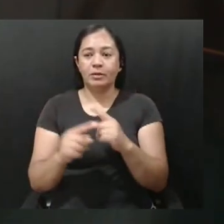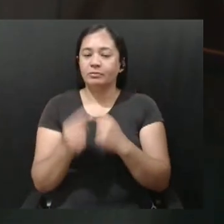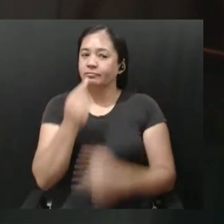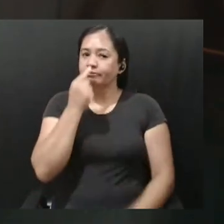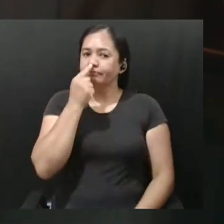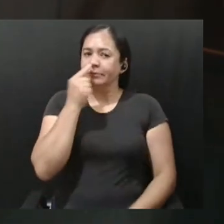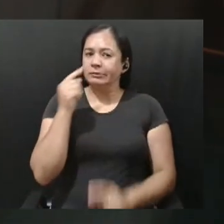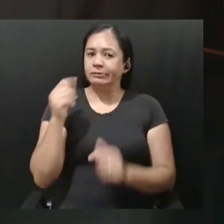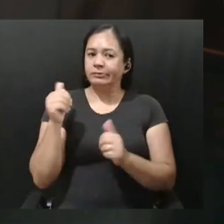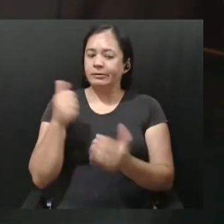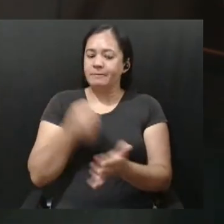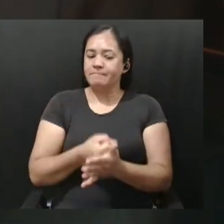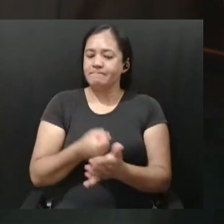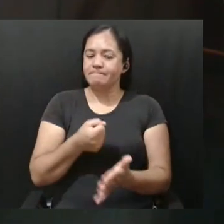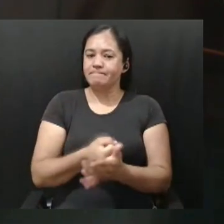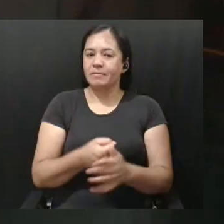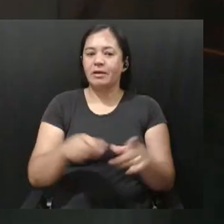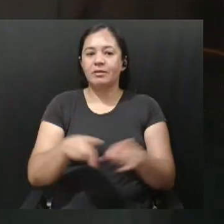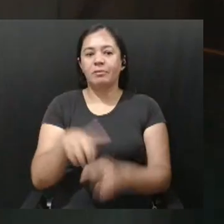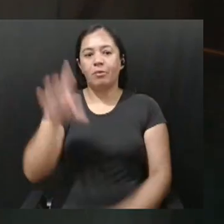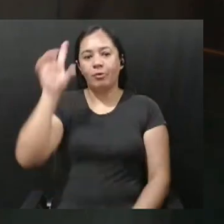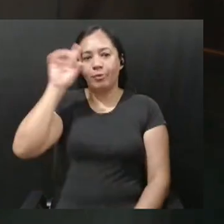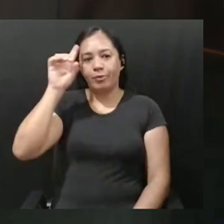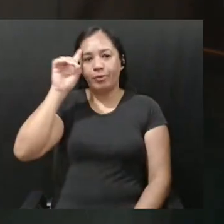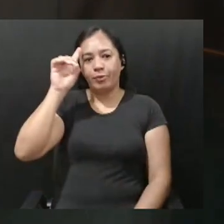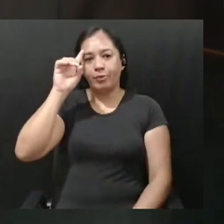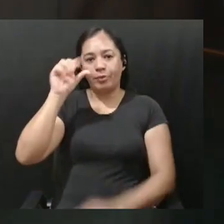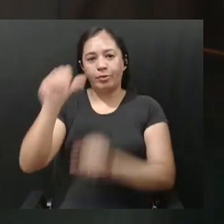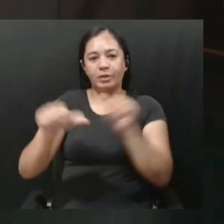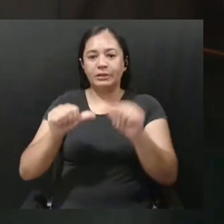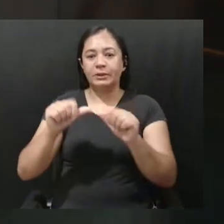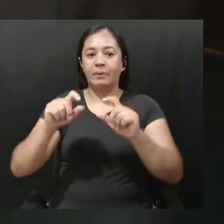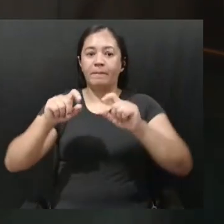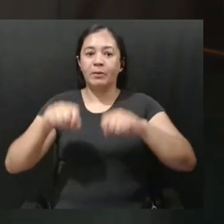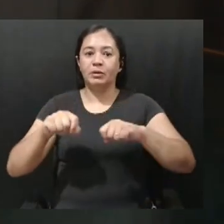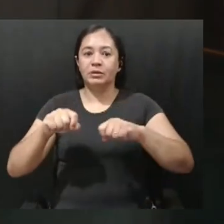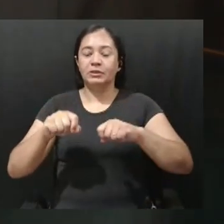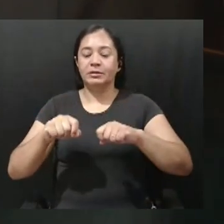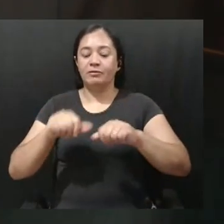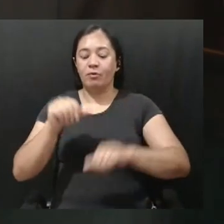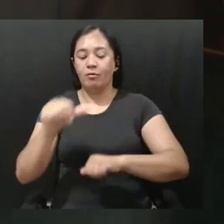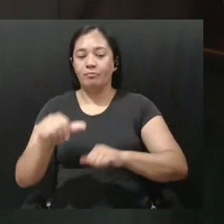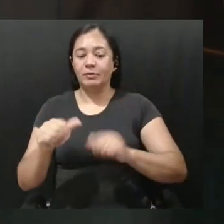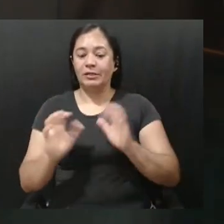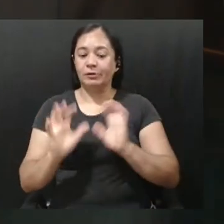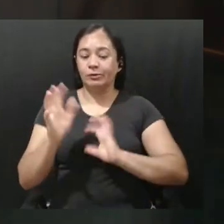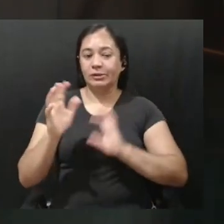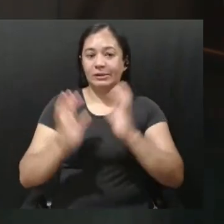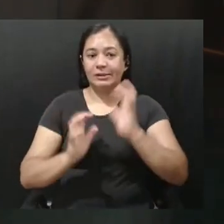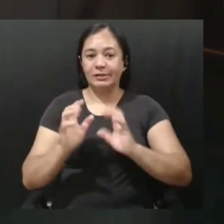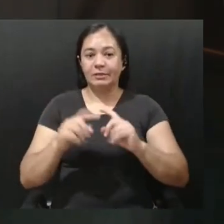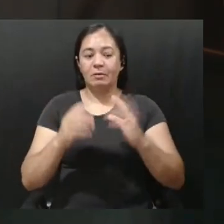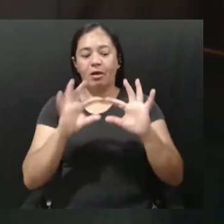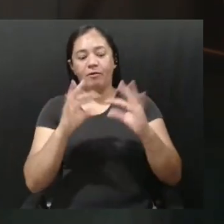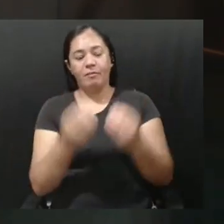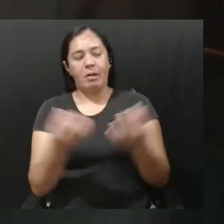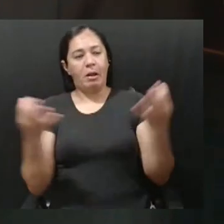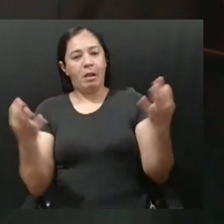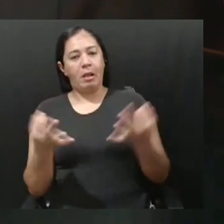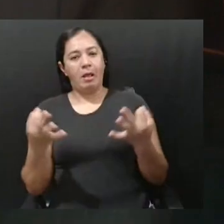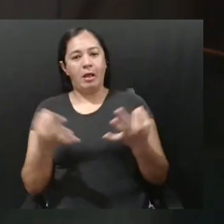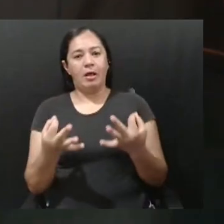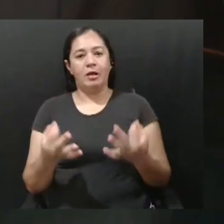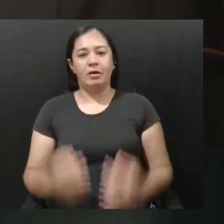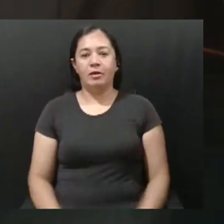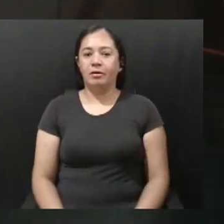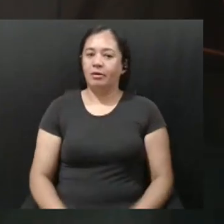da rotina podem gerar atritos. E vale lembrar que essa ideia de família perfeita, de comercial de margarina, gente, é uma grande